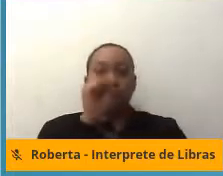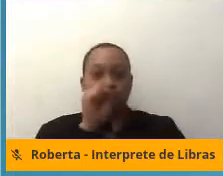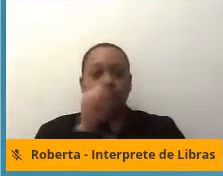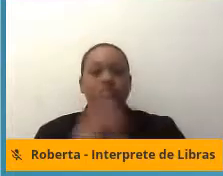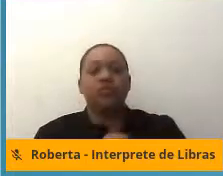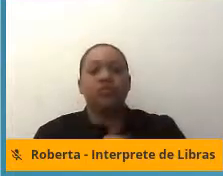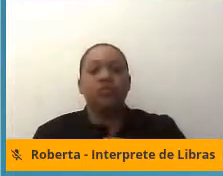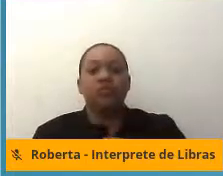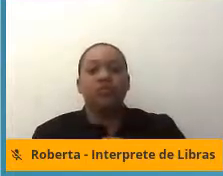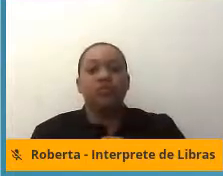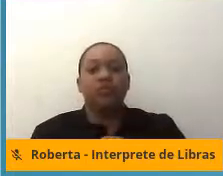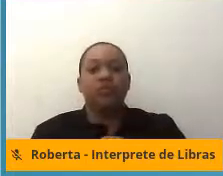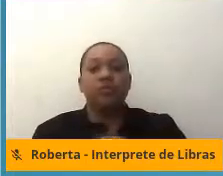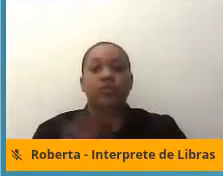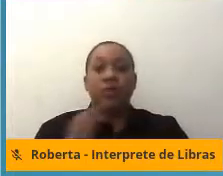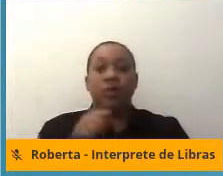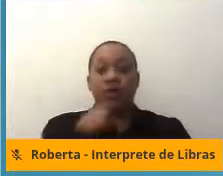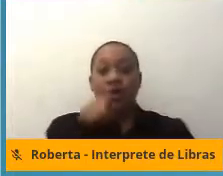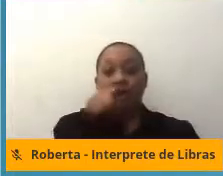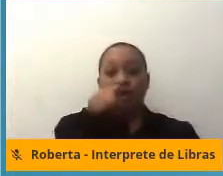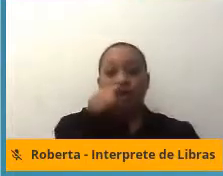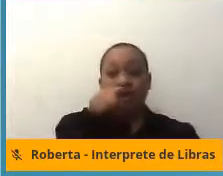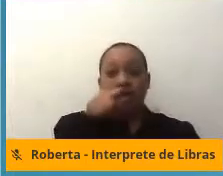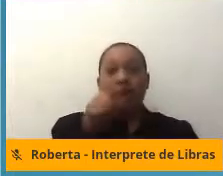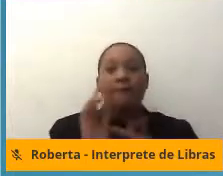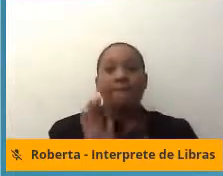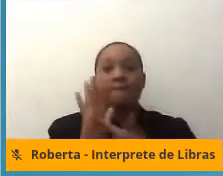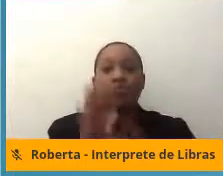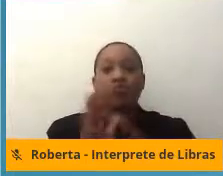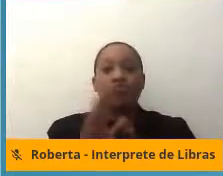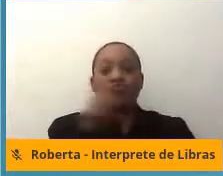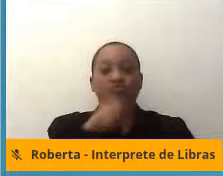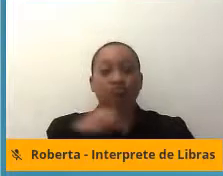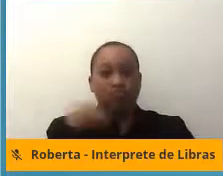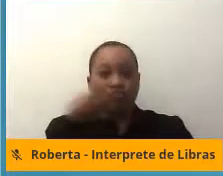Aqui, ó, é só para explicar a vocês. Deixa eu desativar isso.